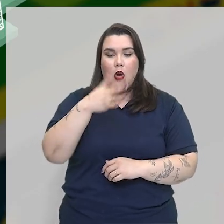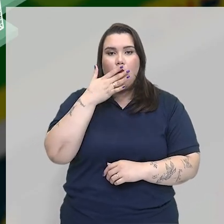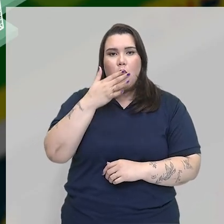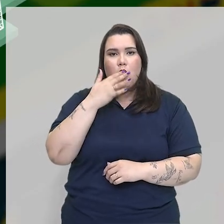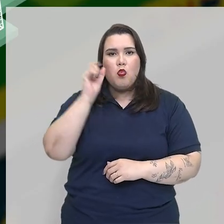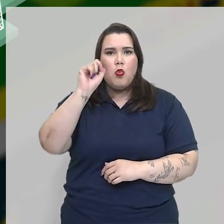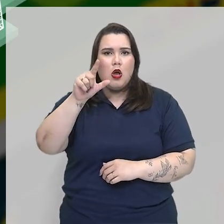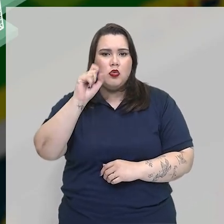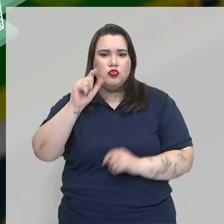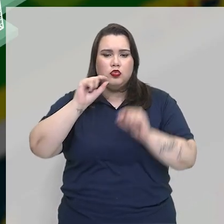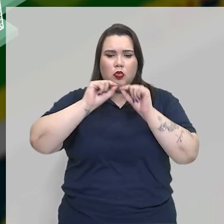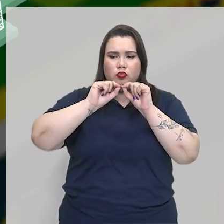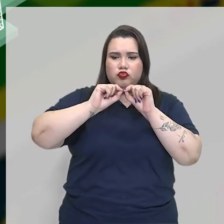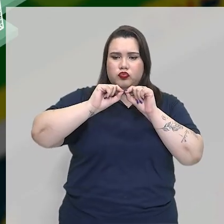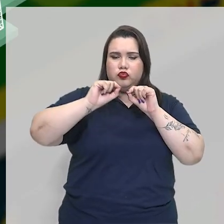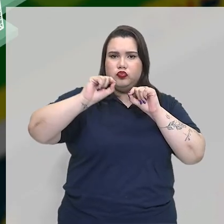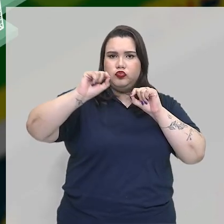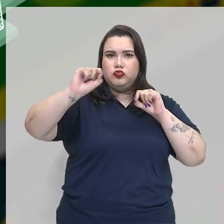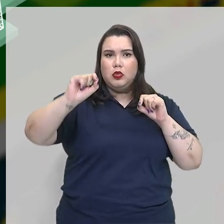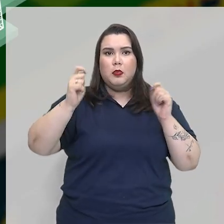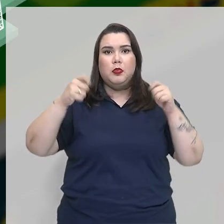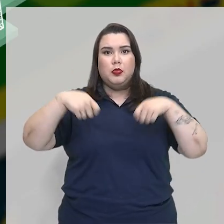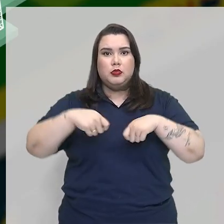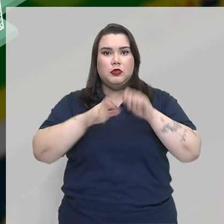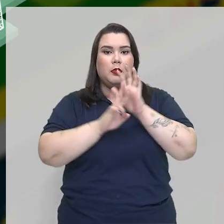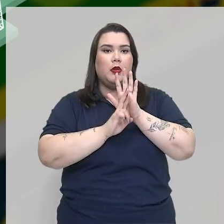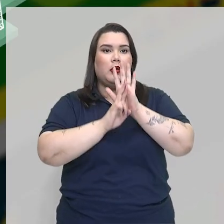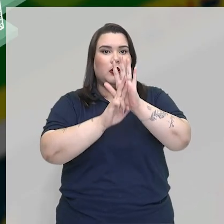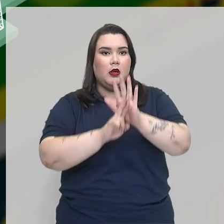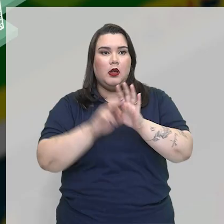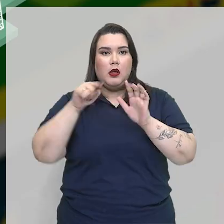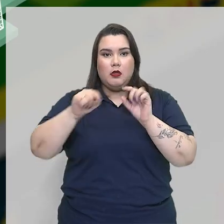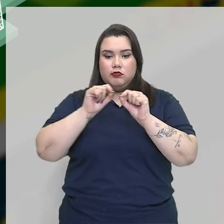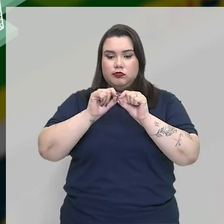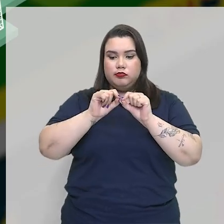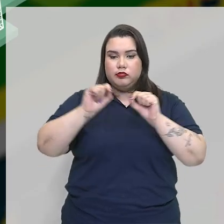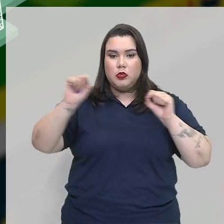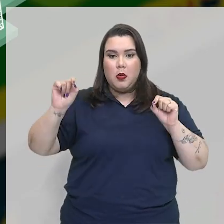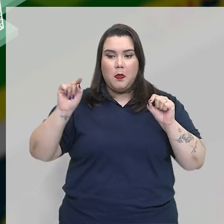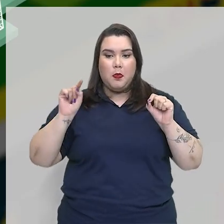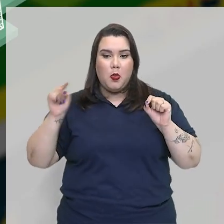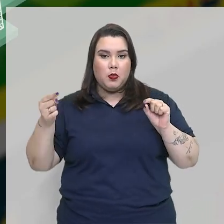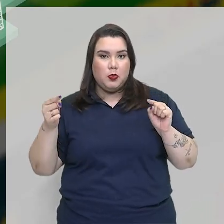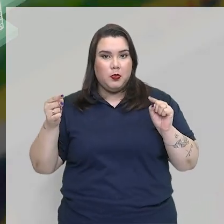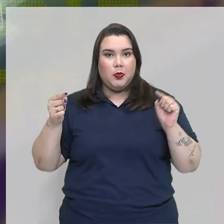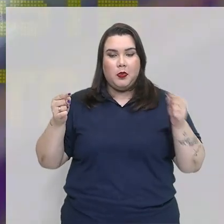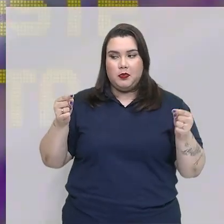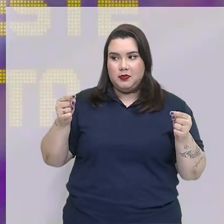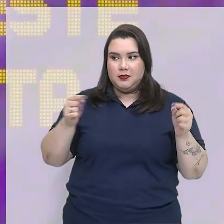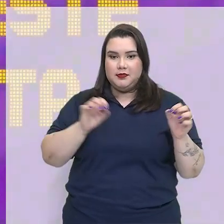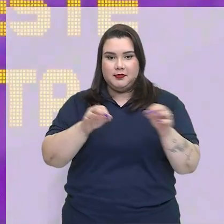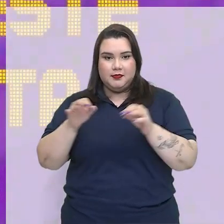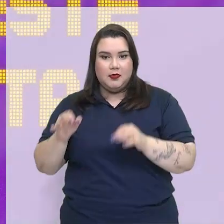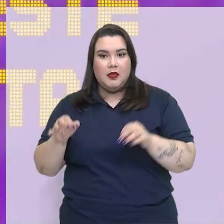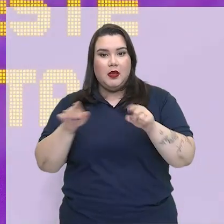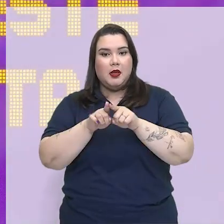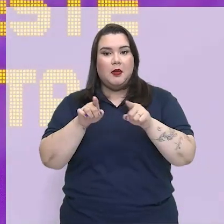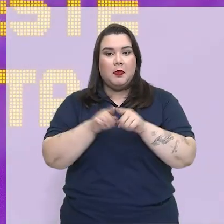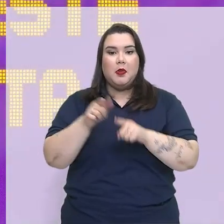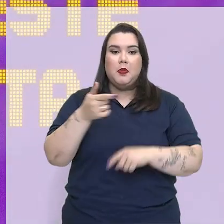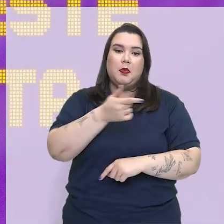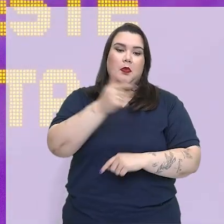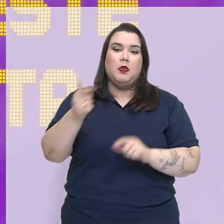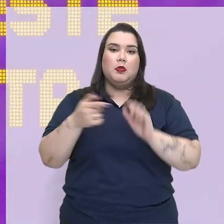azul, nós podemos aí representar este segmento de reta, assim como também esse outro